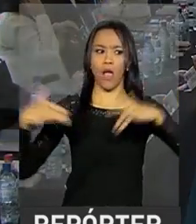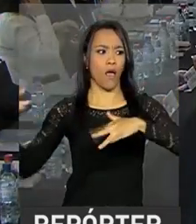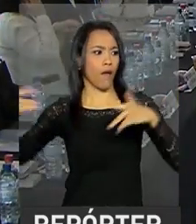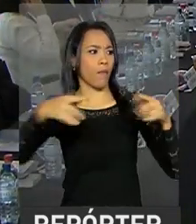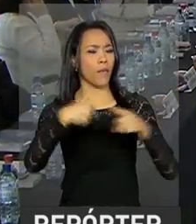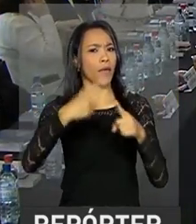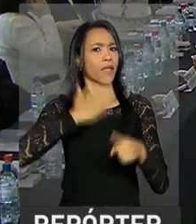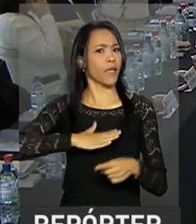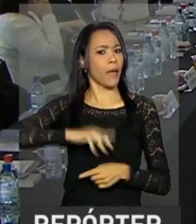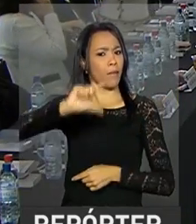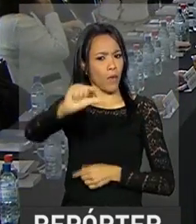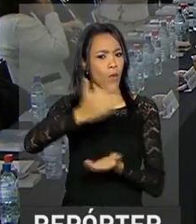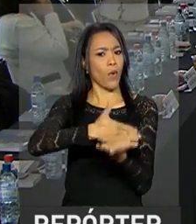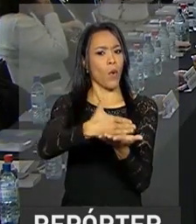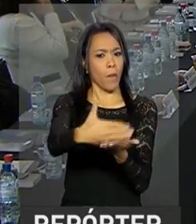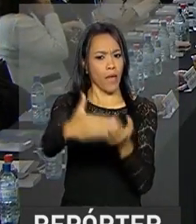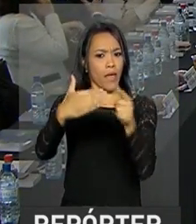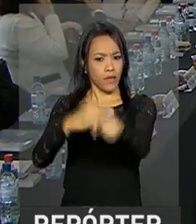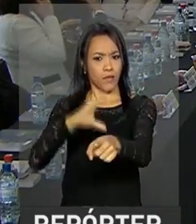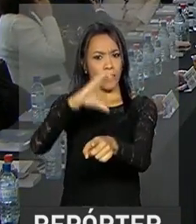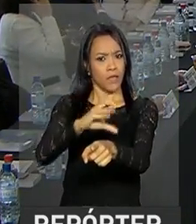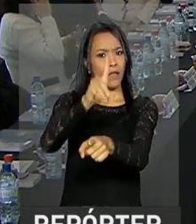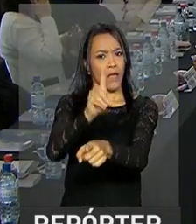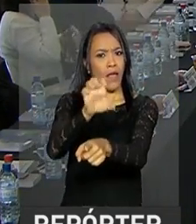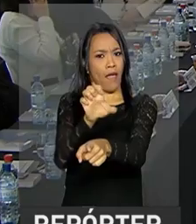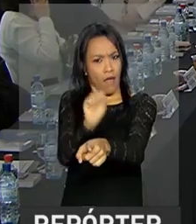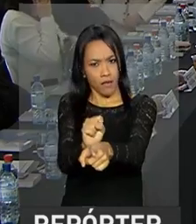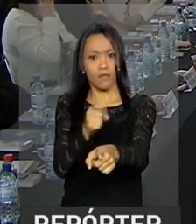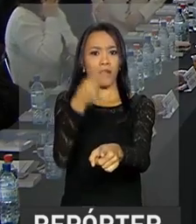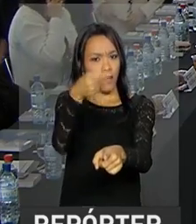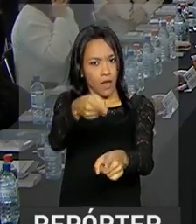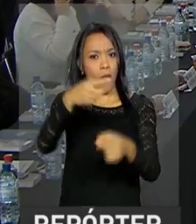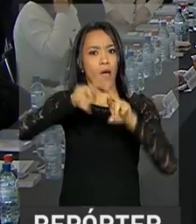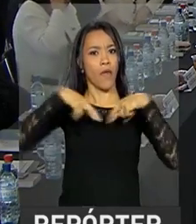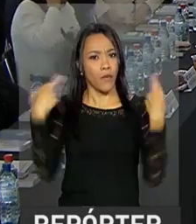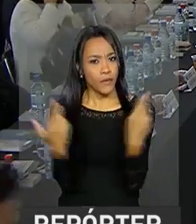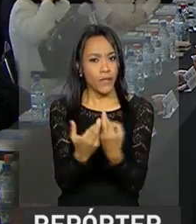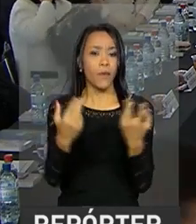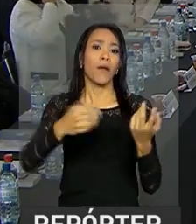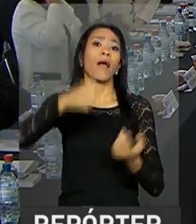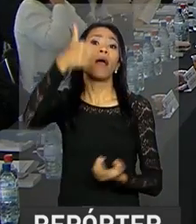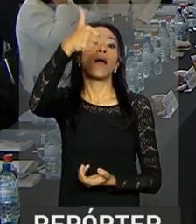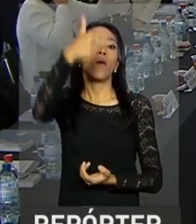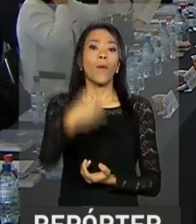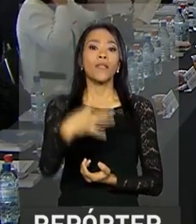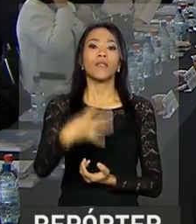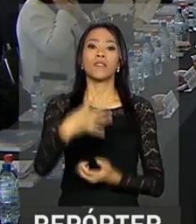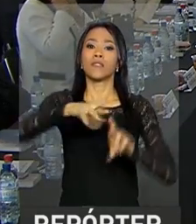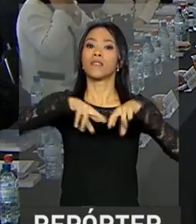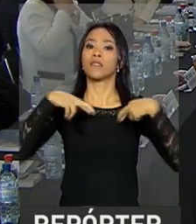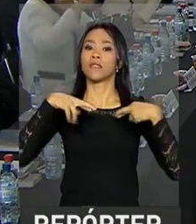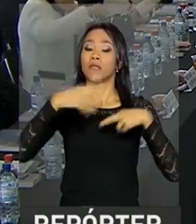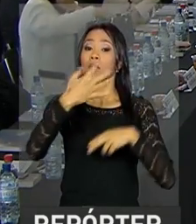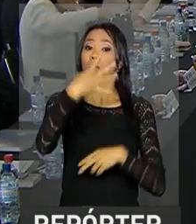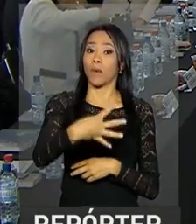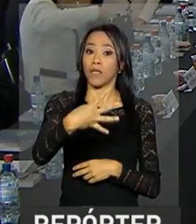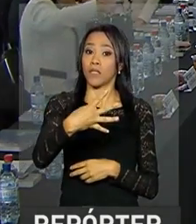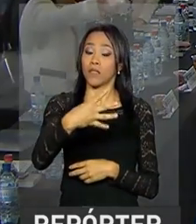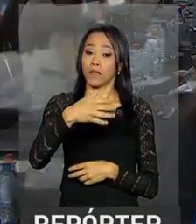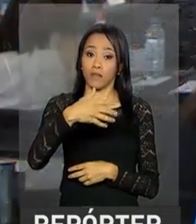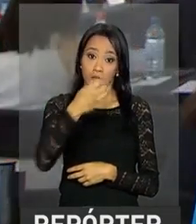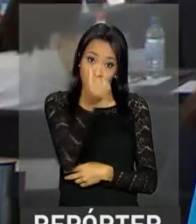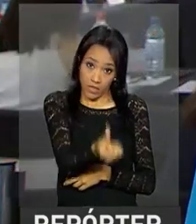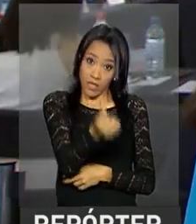Do Conselho de Desenvolvimento Econômico e Social. É a 46ª reunião que